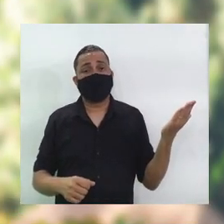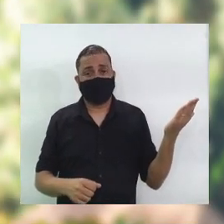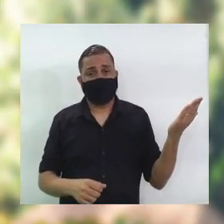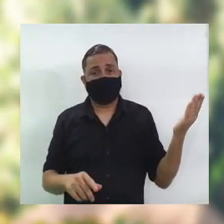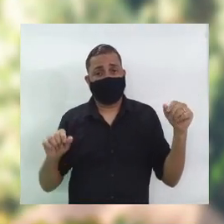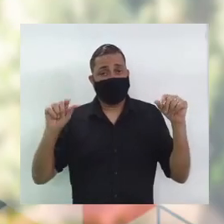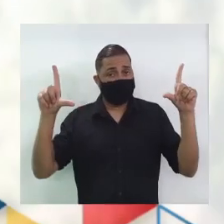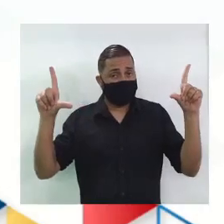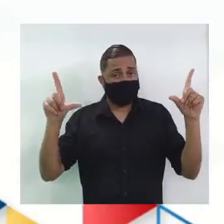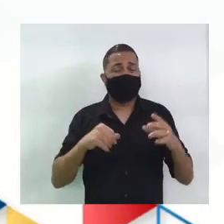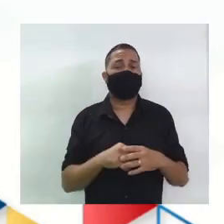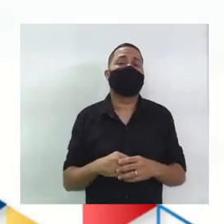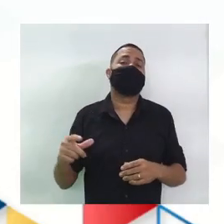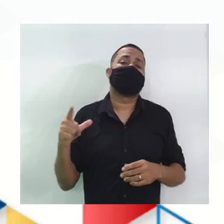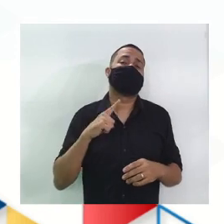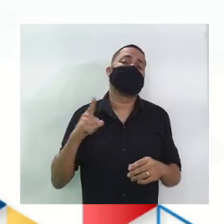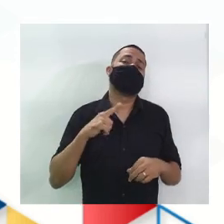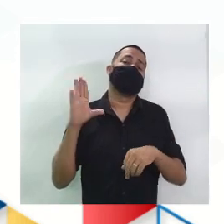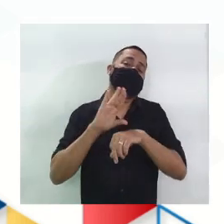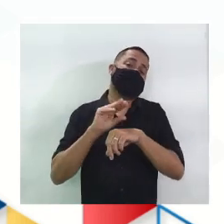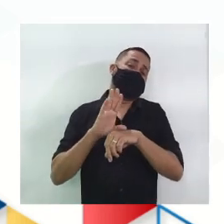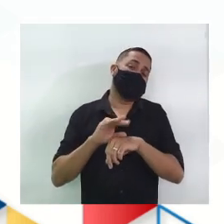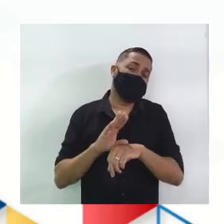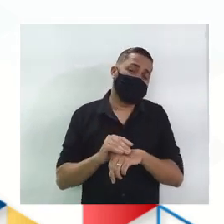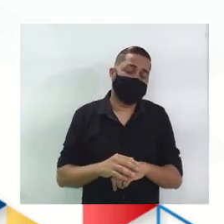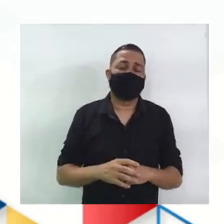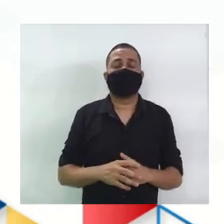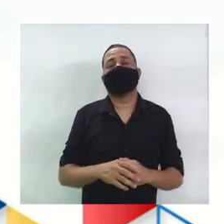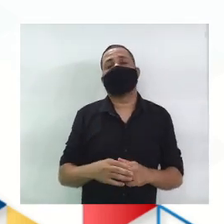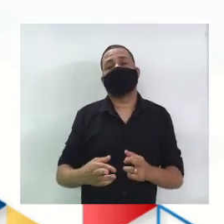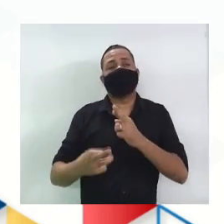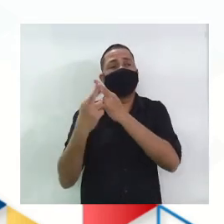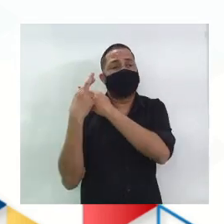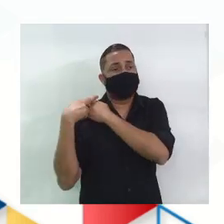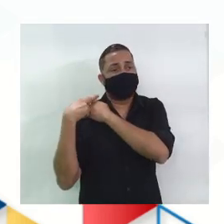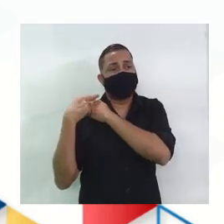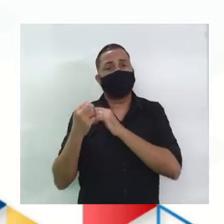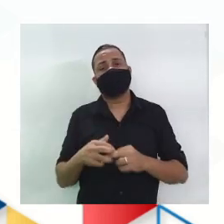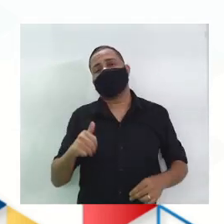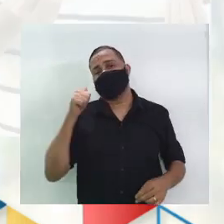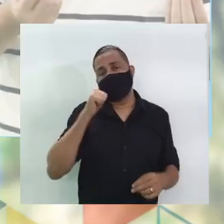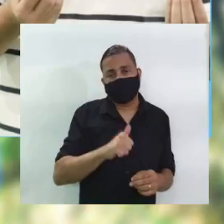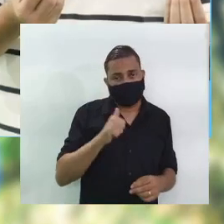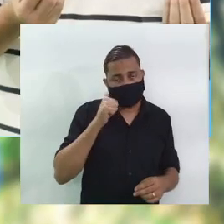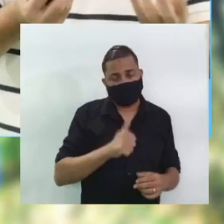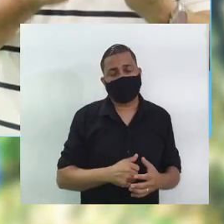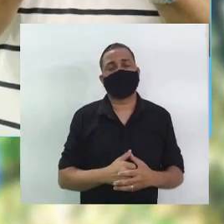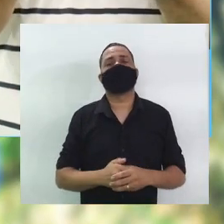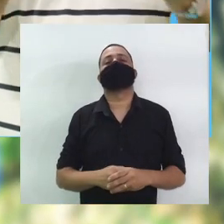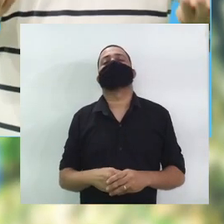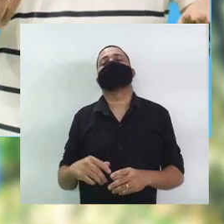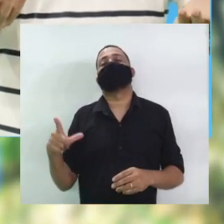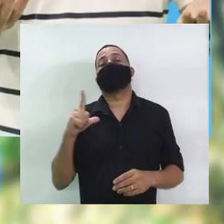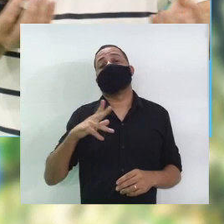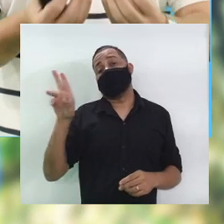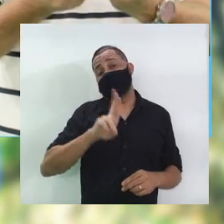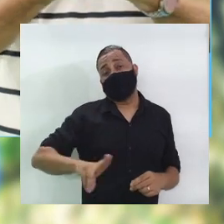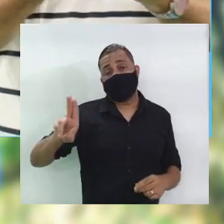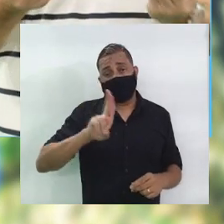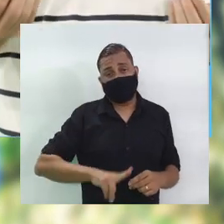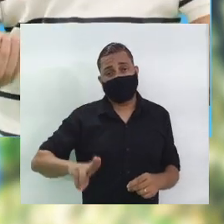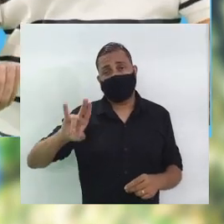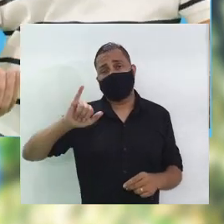nós temos aqui uma fotografia, uma representação de mulheres, certo? Que estão usando o quê?